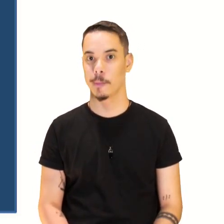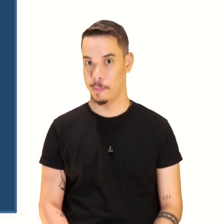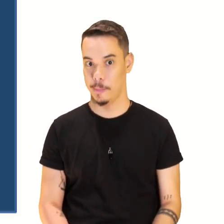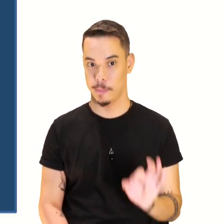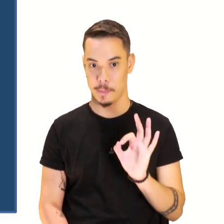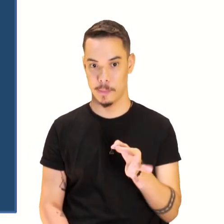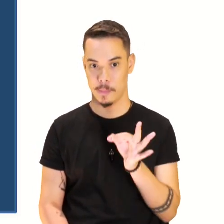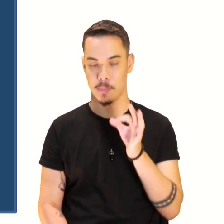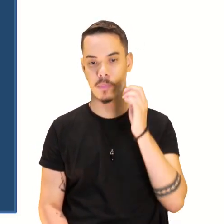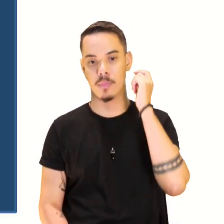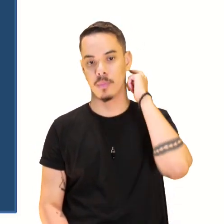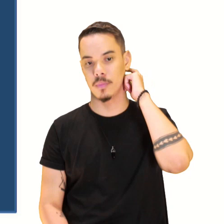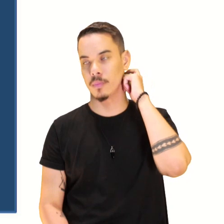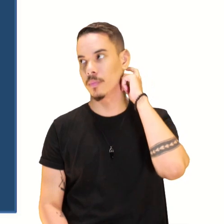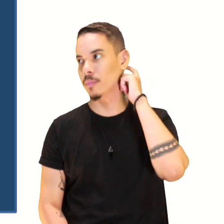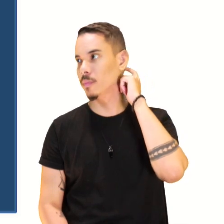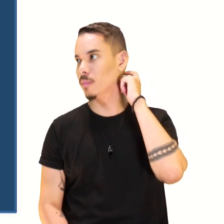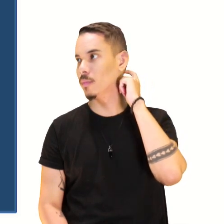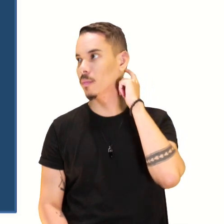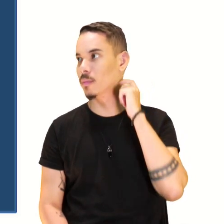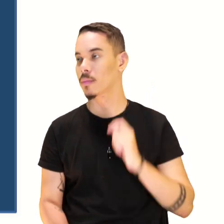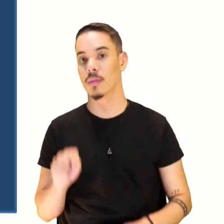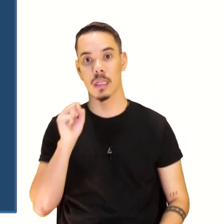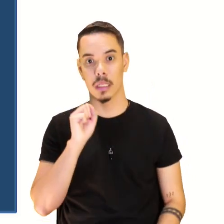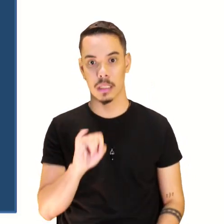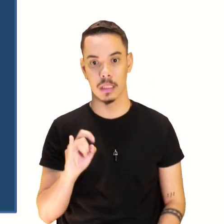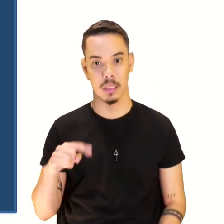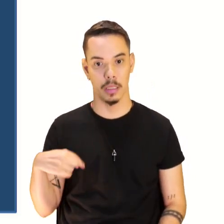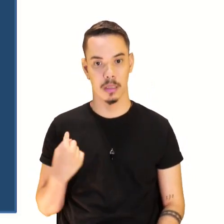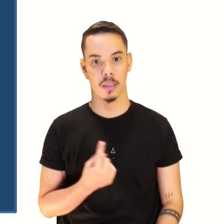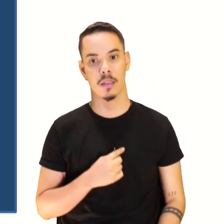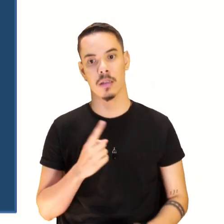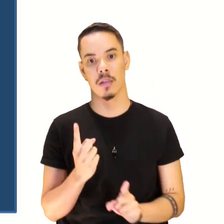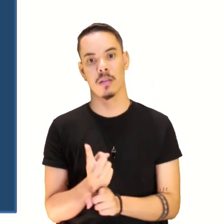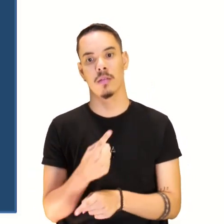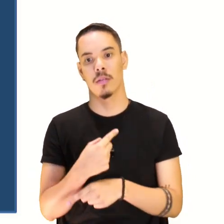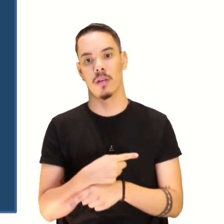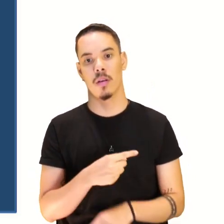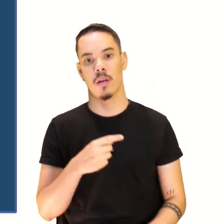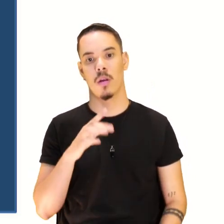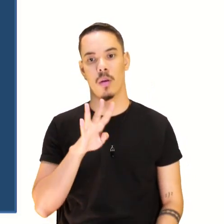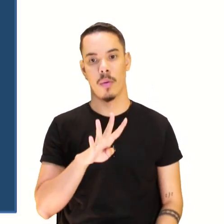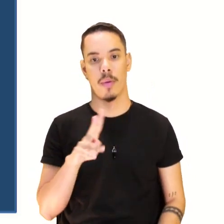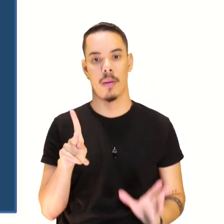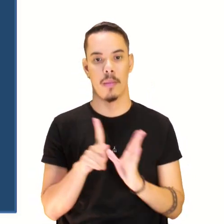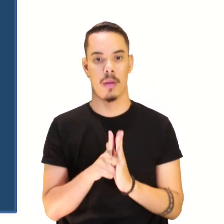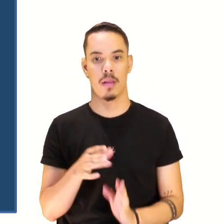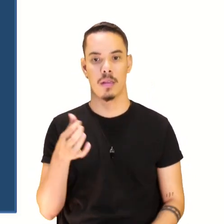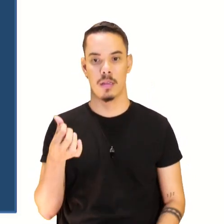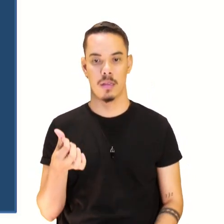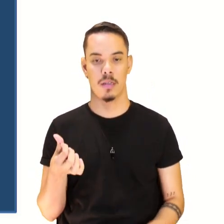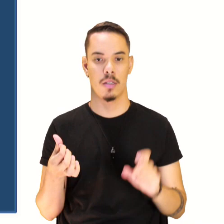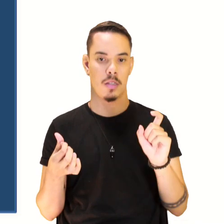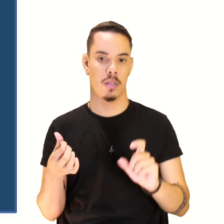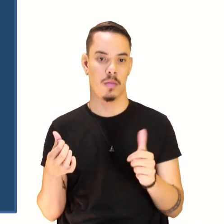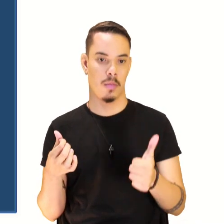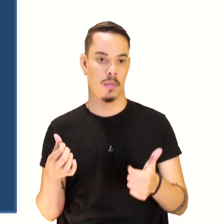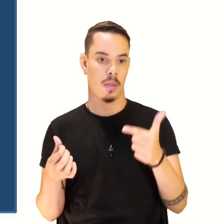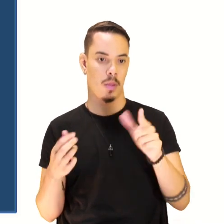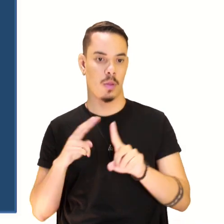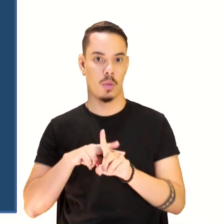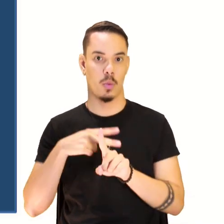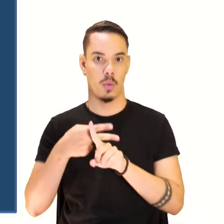isso aí que a gente tem que fazer né a leitura vai ficar quatro para seis e x para 12 é o dobro